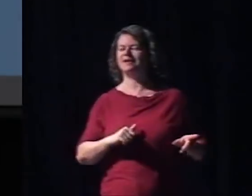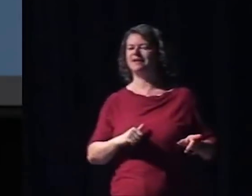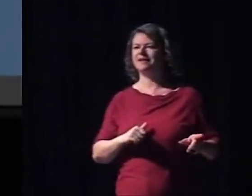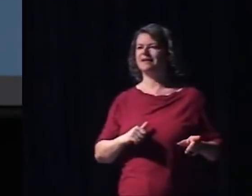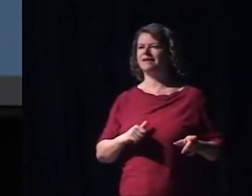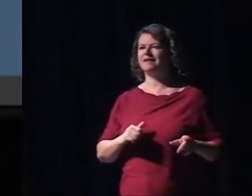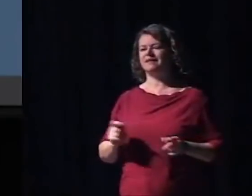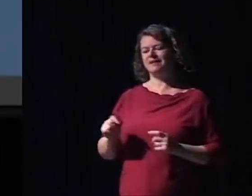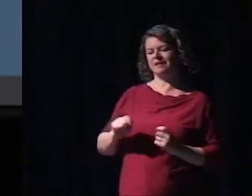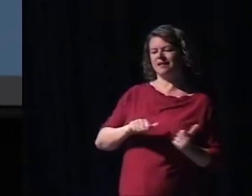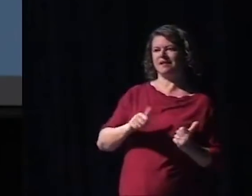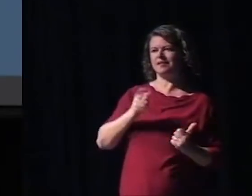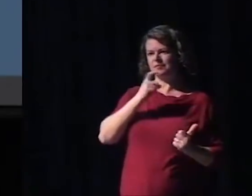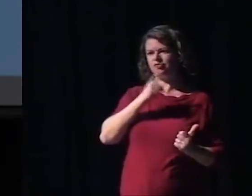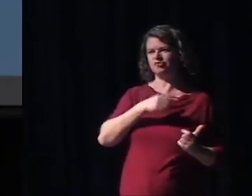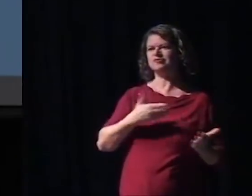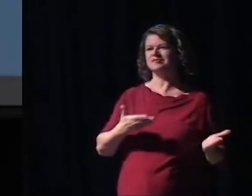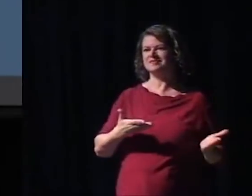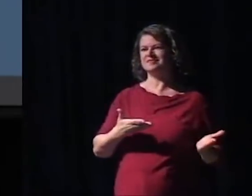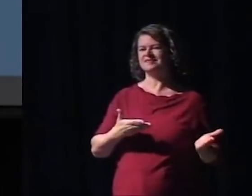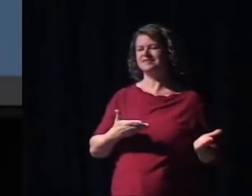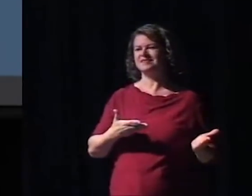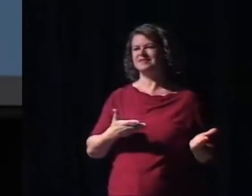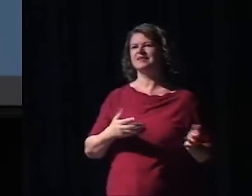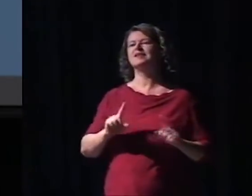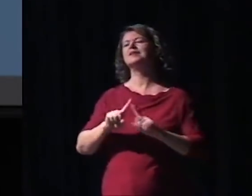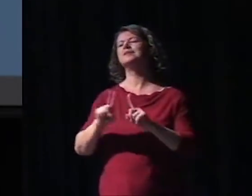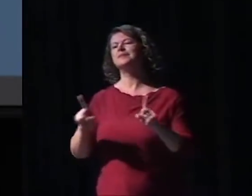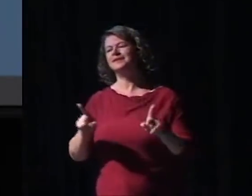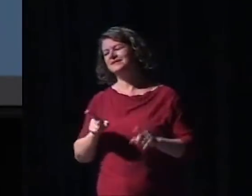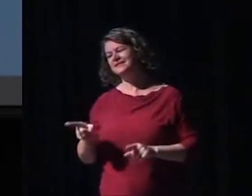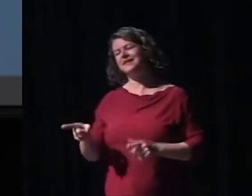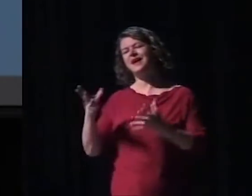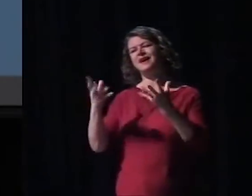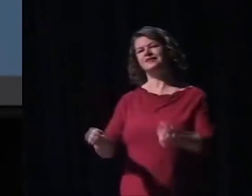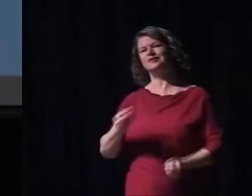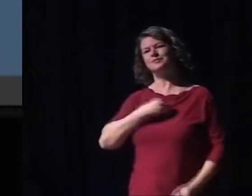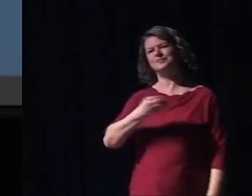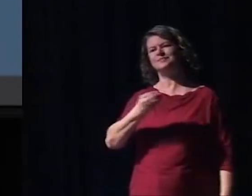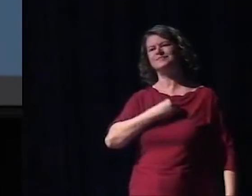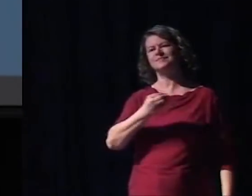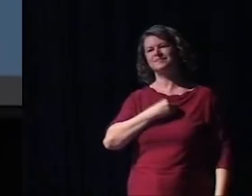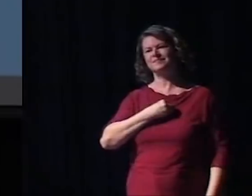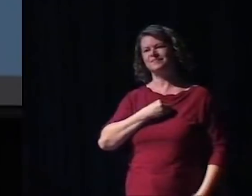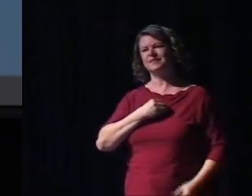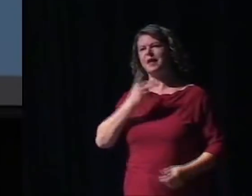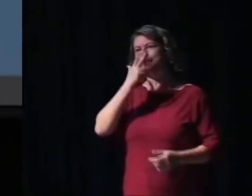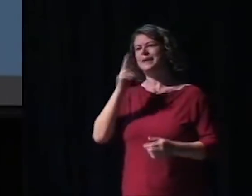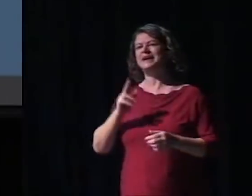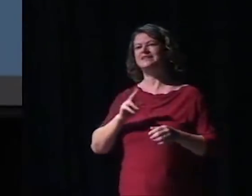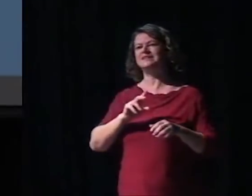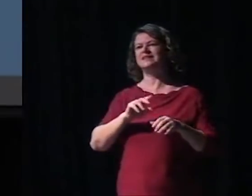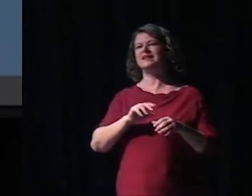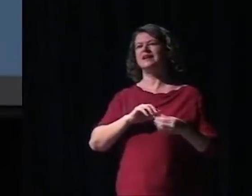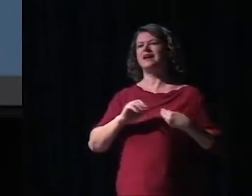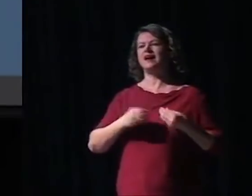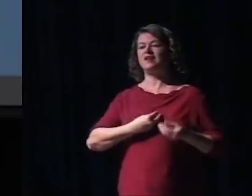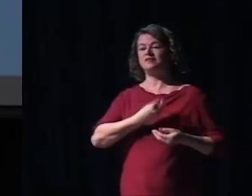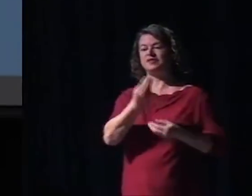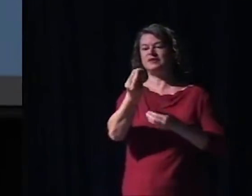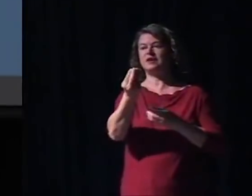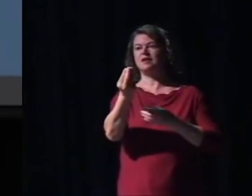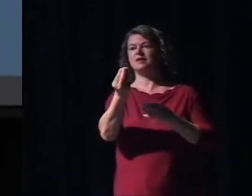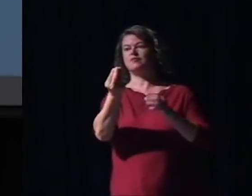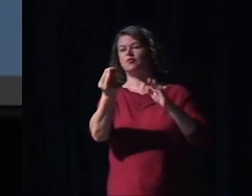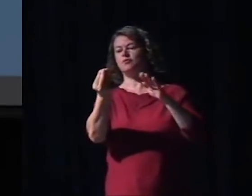que, apesar de estar no pecado, nada pode segurar ele. Ele está se amostrando aqui. O orgulho subiu